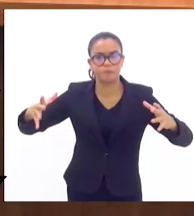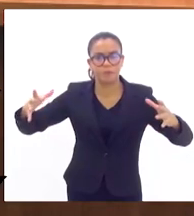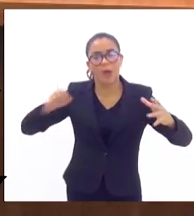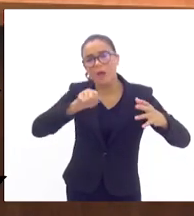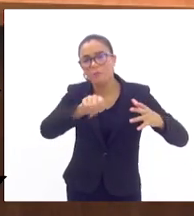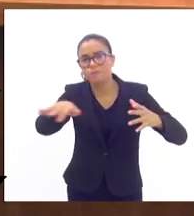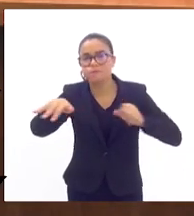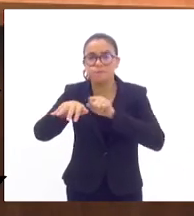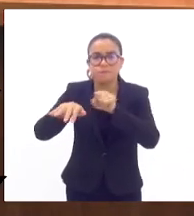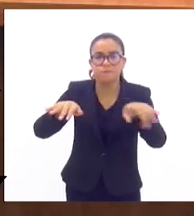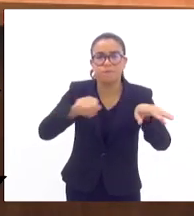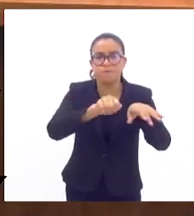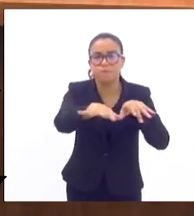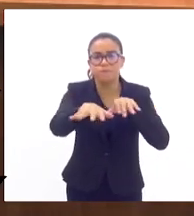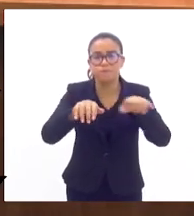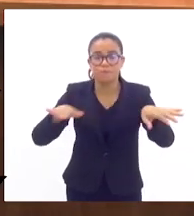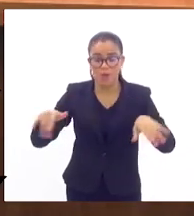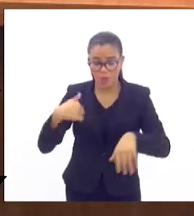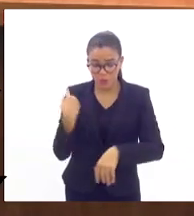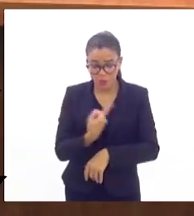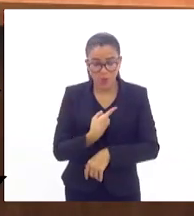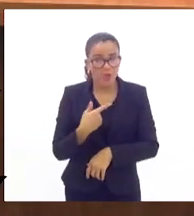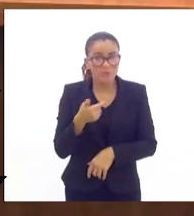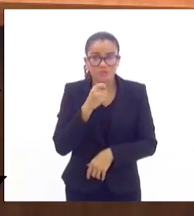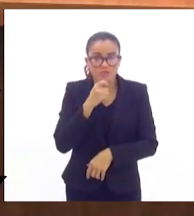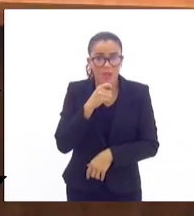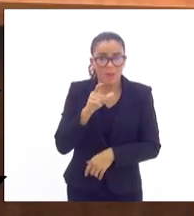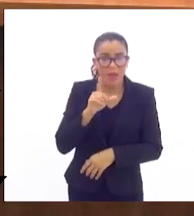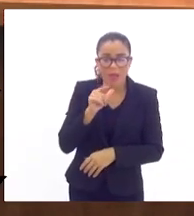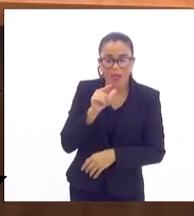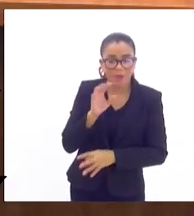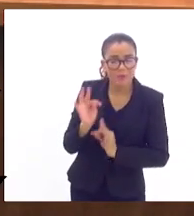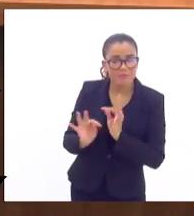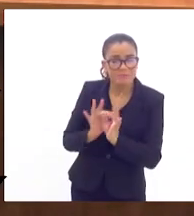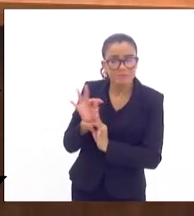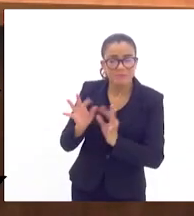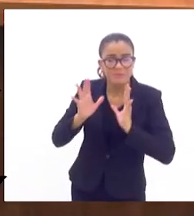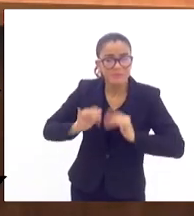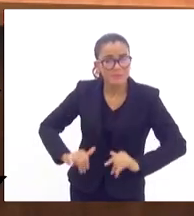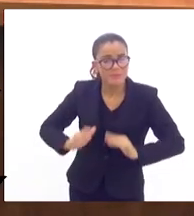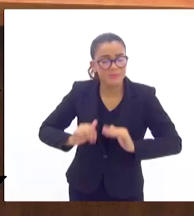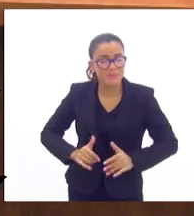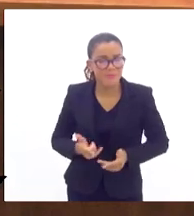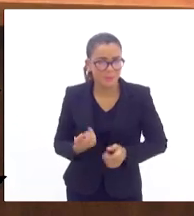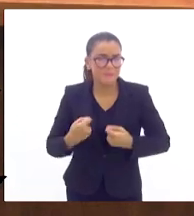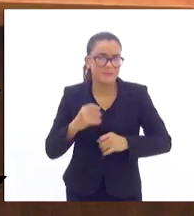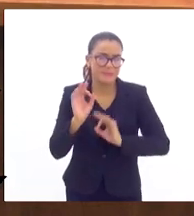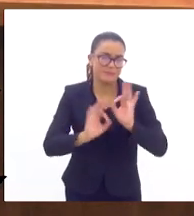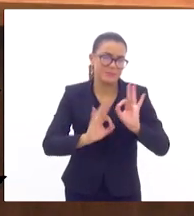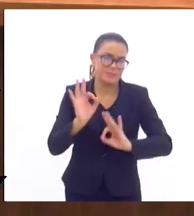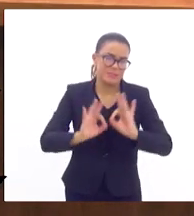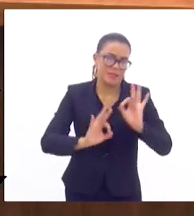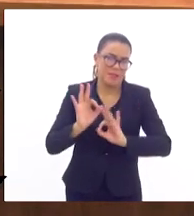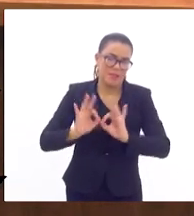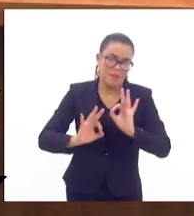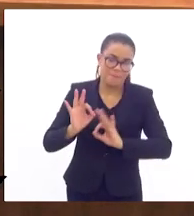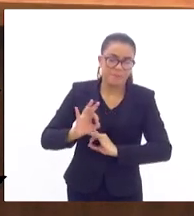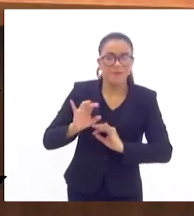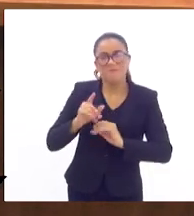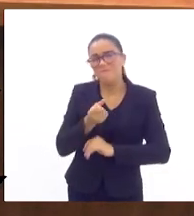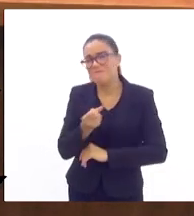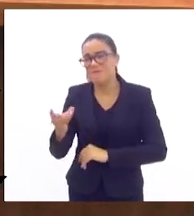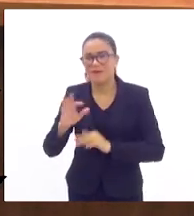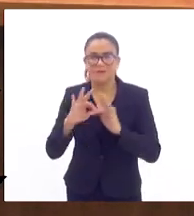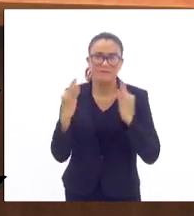cidade vizinha e nós mesmos não temos uma água bem tratada. Então, precisa de planejamento. A água, muitas pessoas, famílias, por